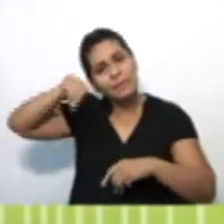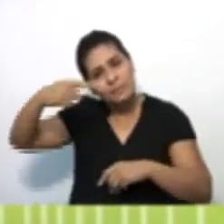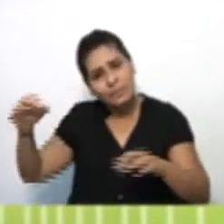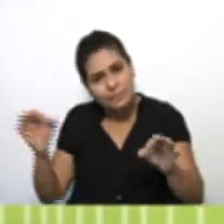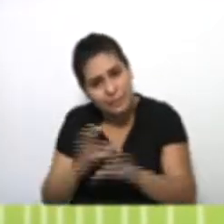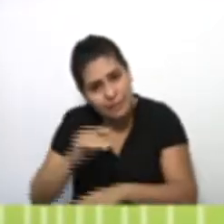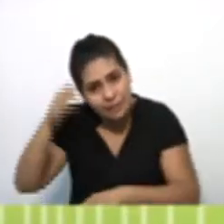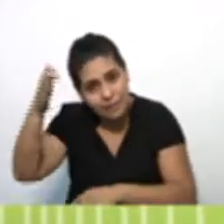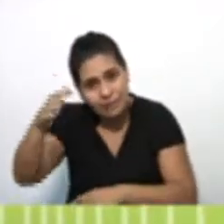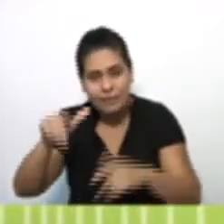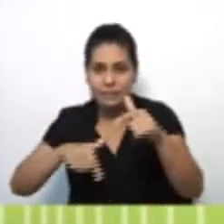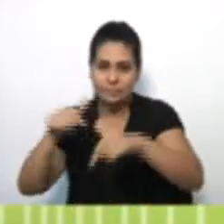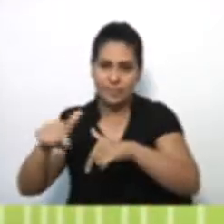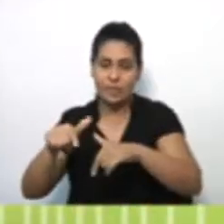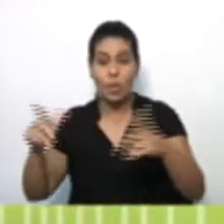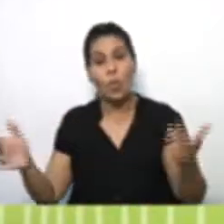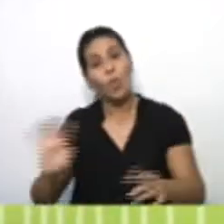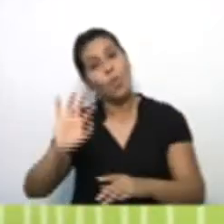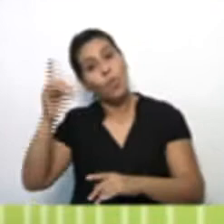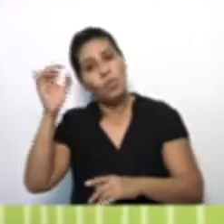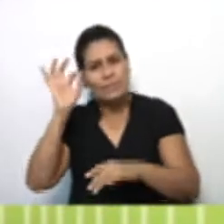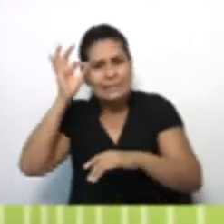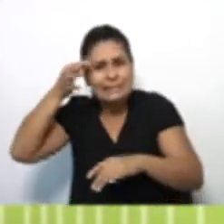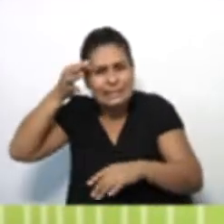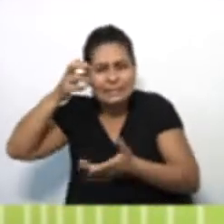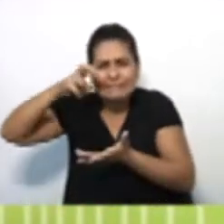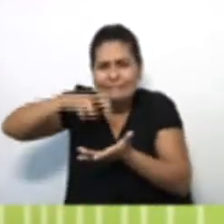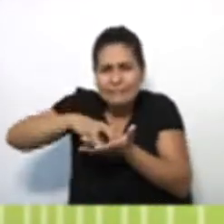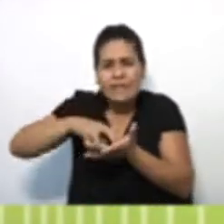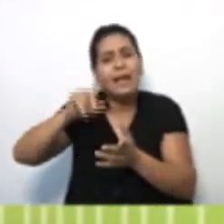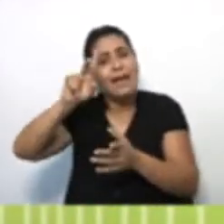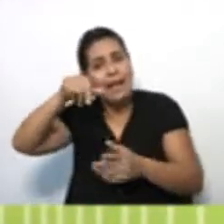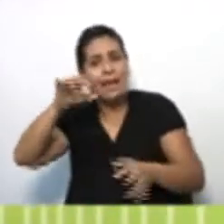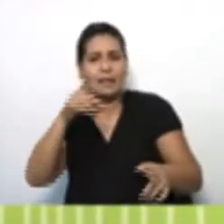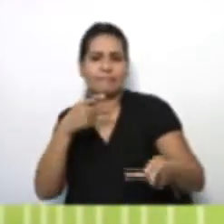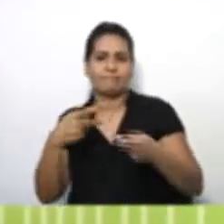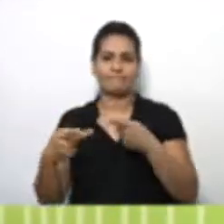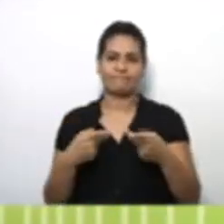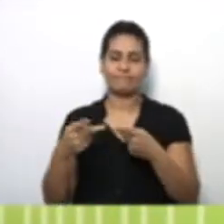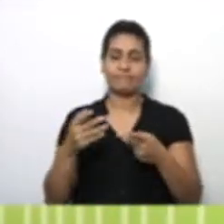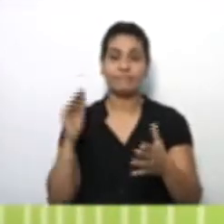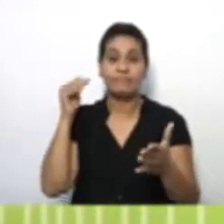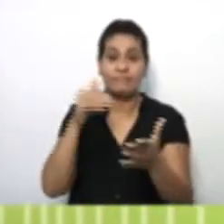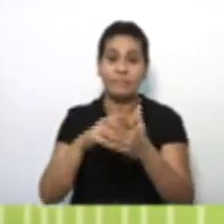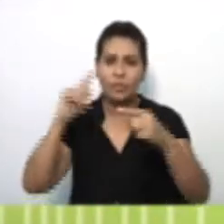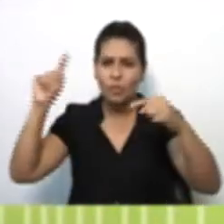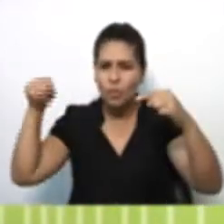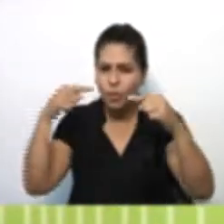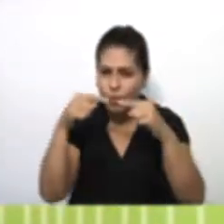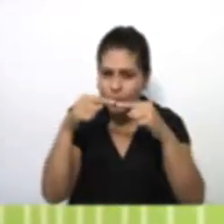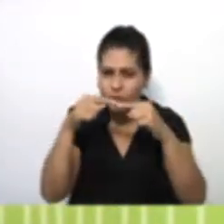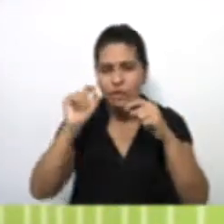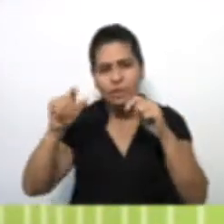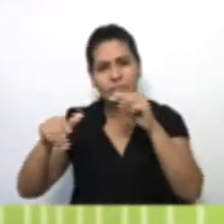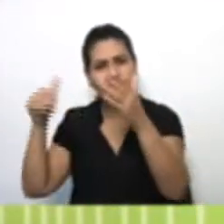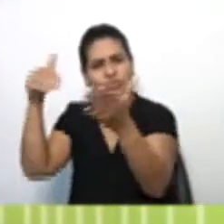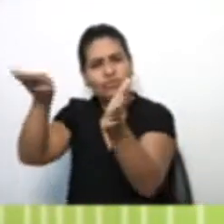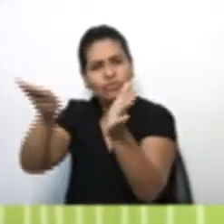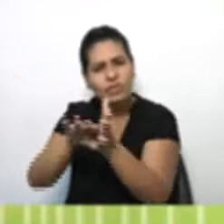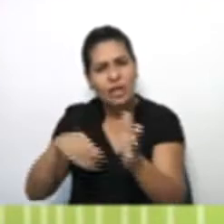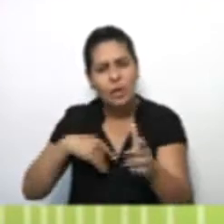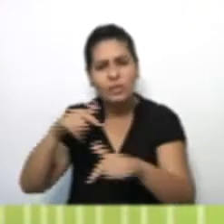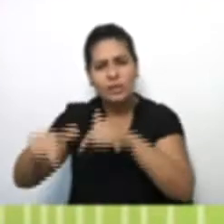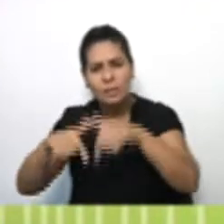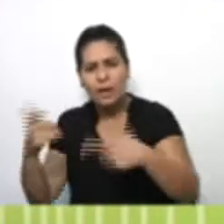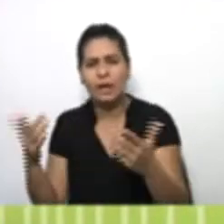trabalhar. Ou você que acorda um pouco mais cedo, você pensa, isso tudo é planejamento. Para você chegar onde? No teu objetivo final, que é no teu trabalho, que é na